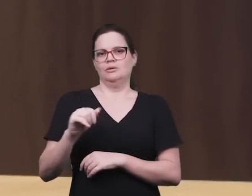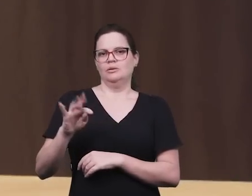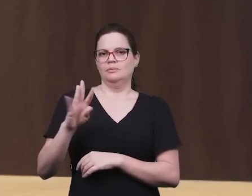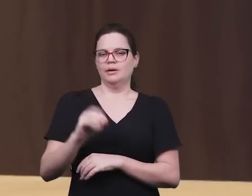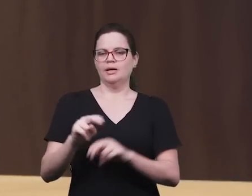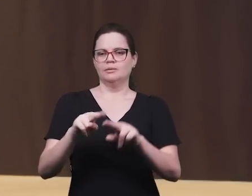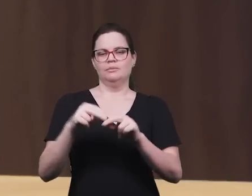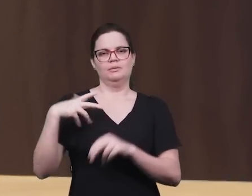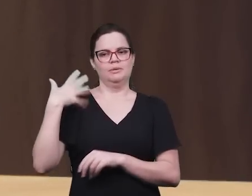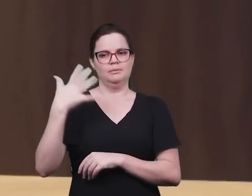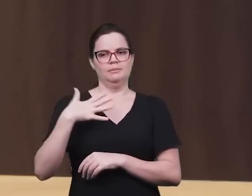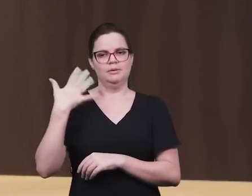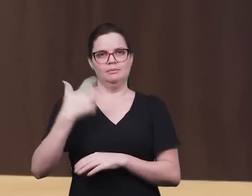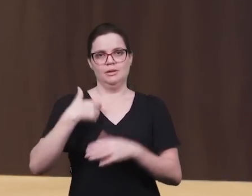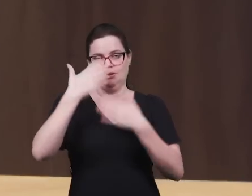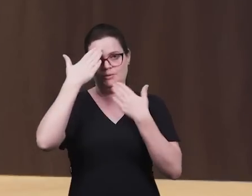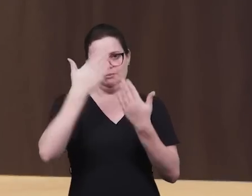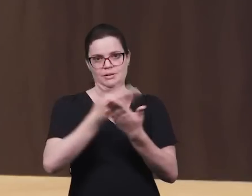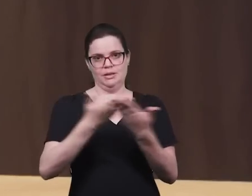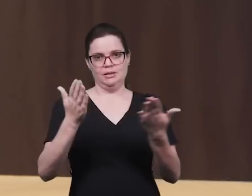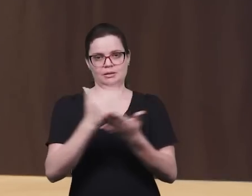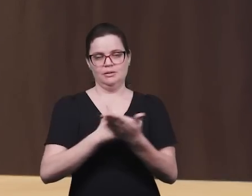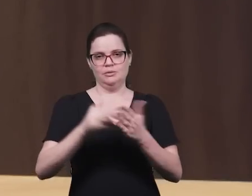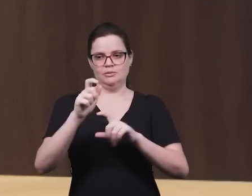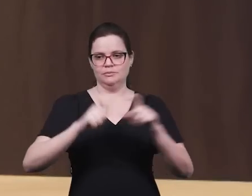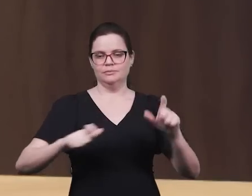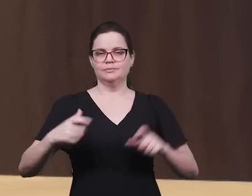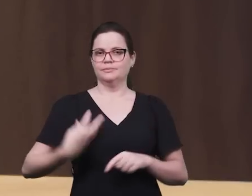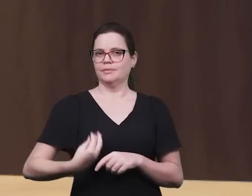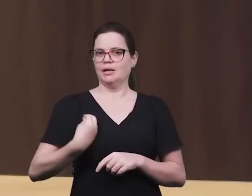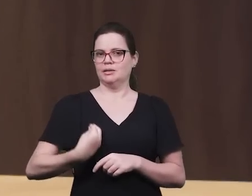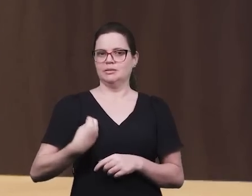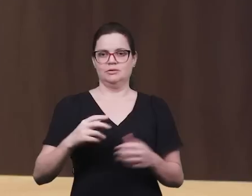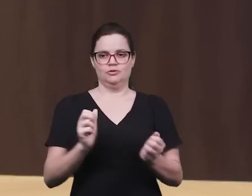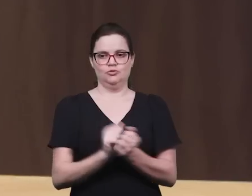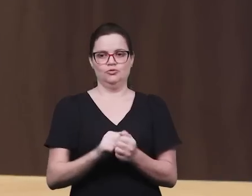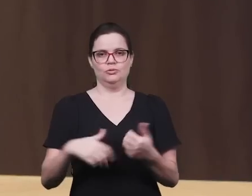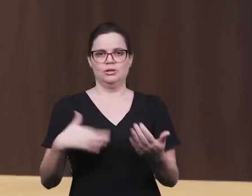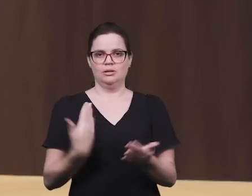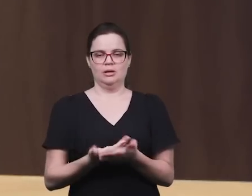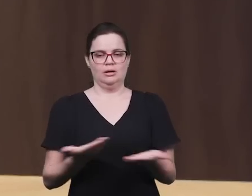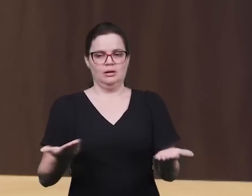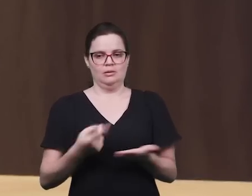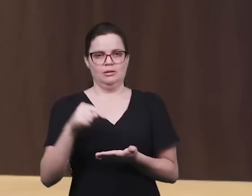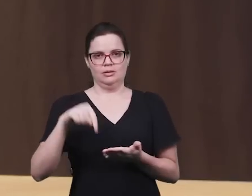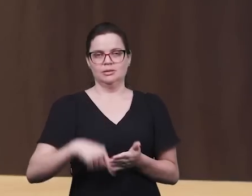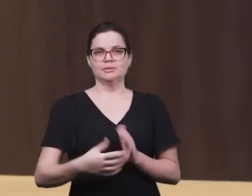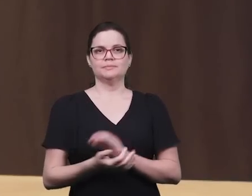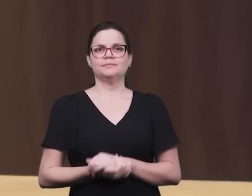Roberto, pela sua fala. Obrigada a todos, né, pela presença deste